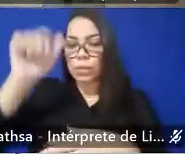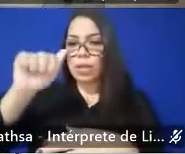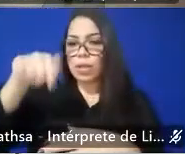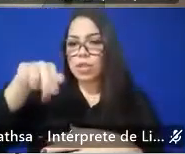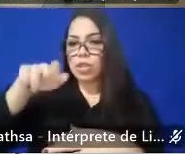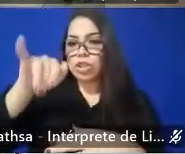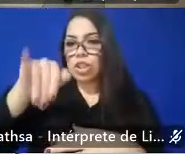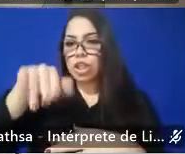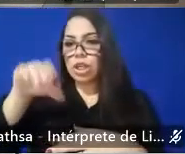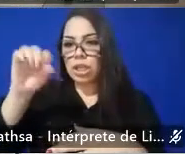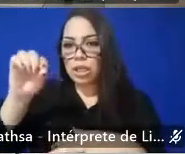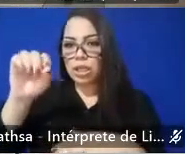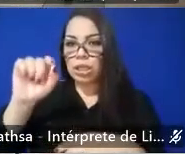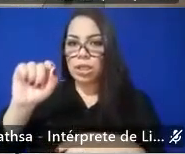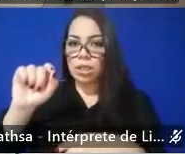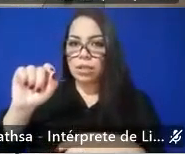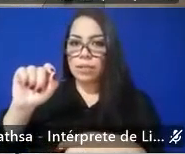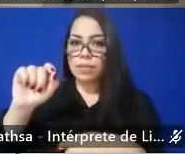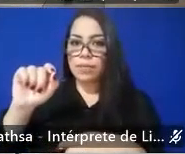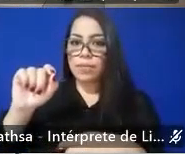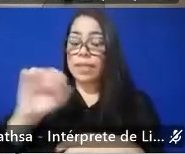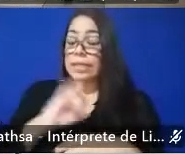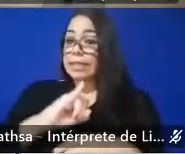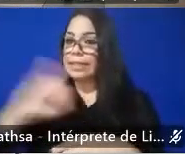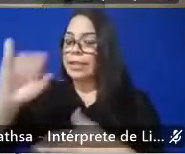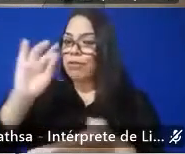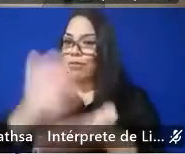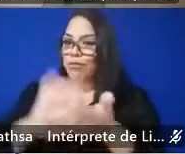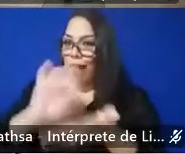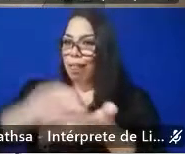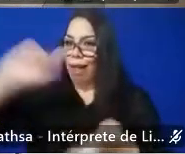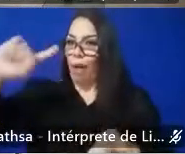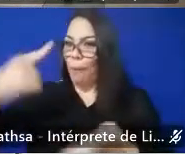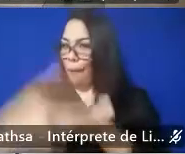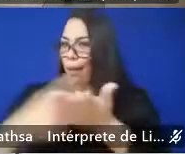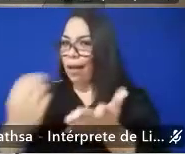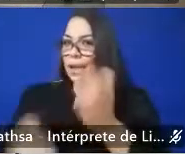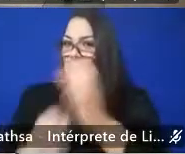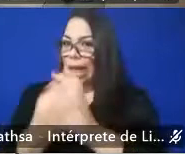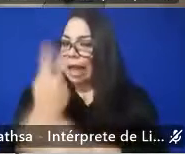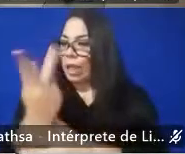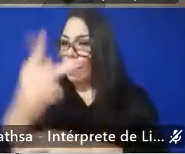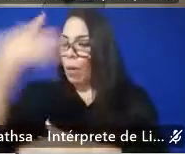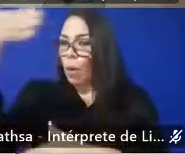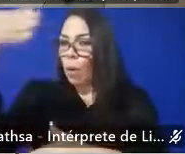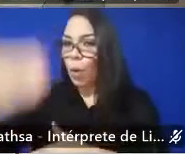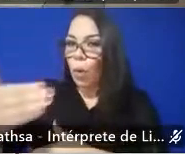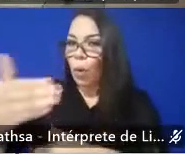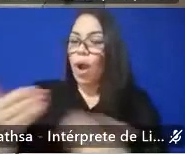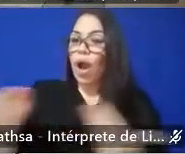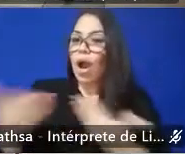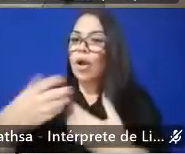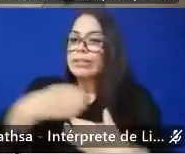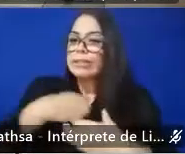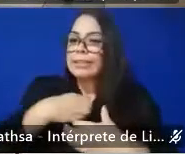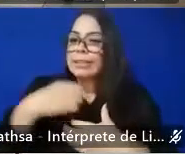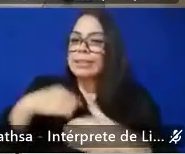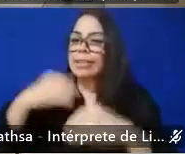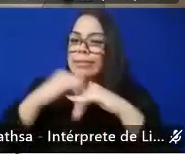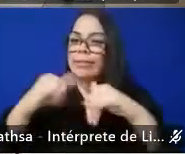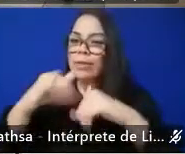e quando é criado uma verdadeira obrigação perante outro é nesse sentido que eu quero dizer o meu muito